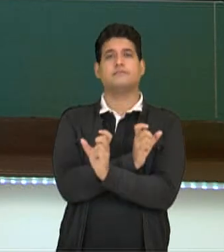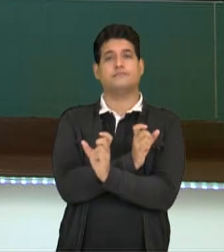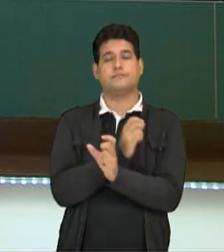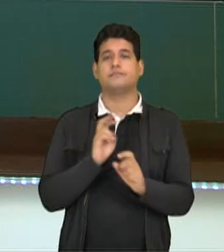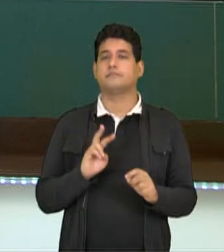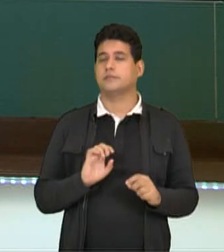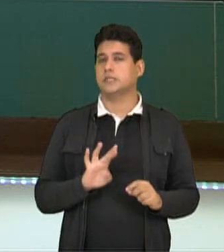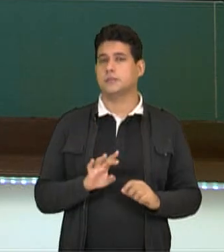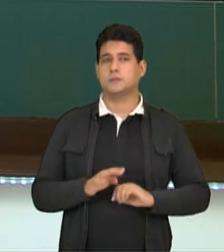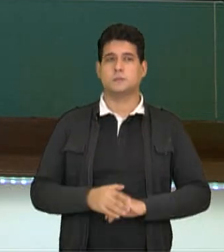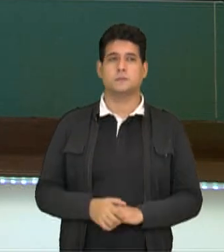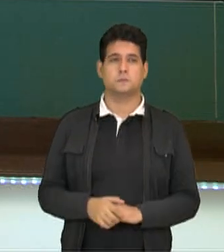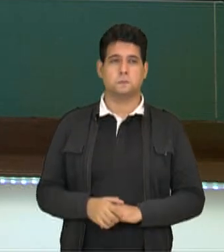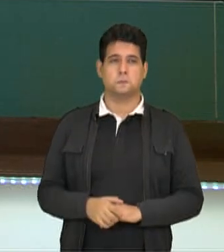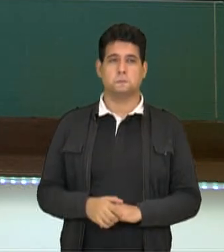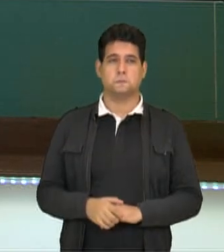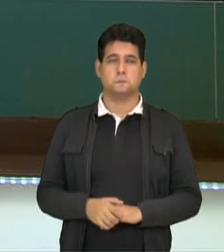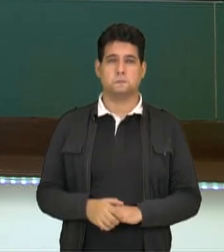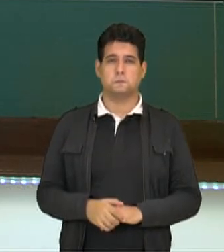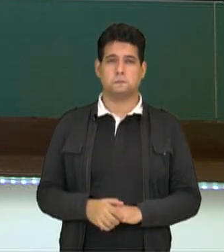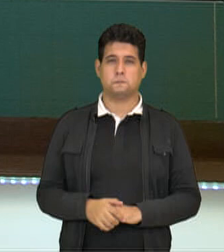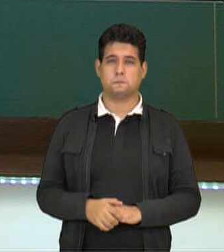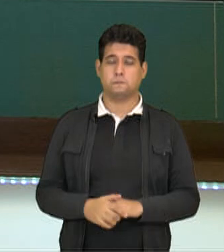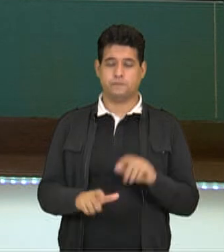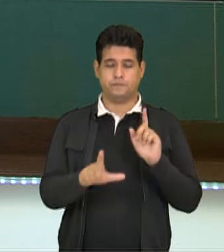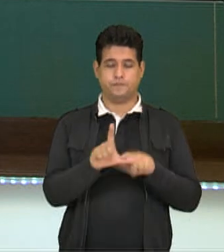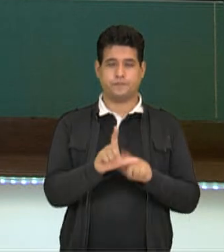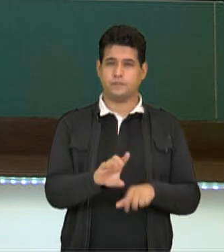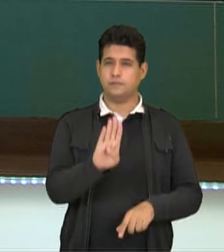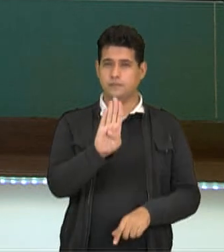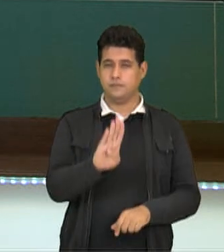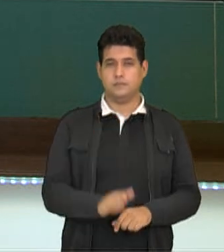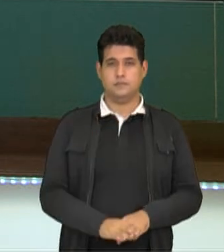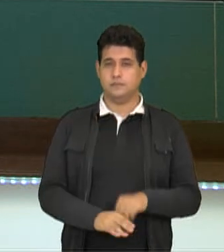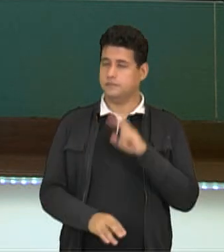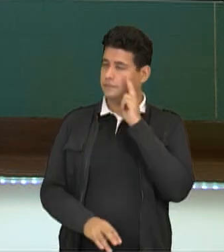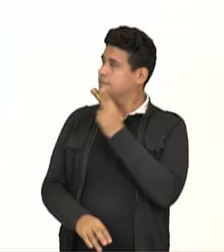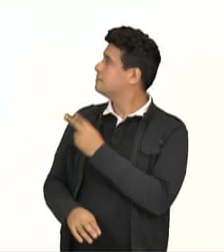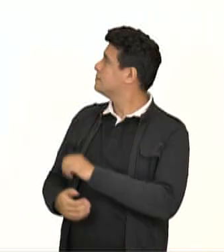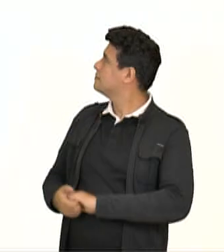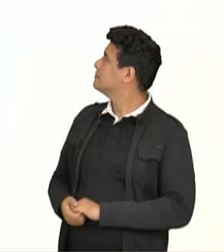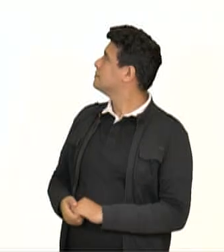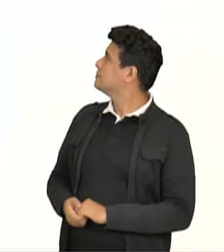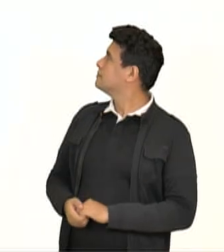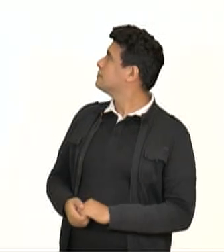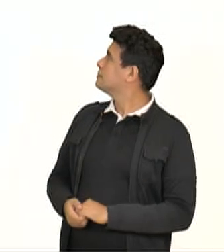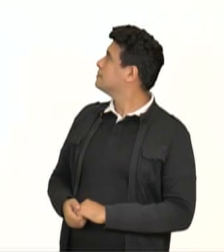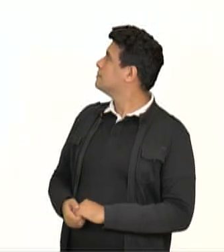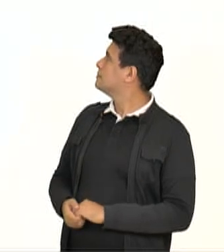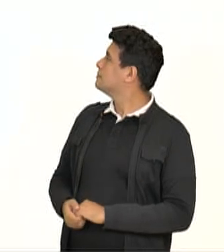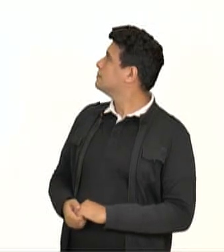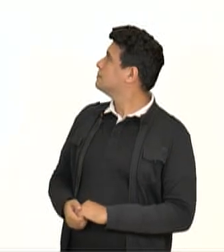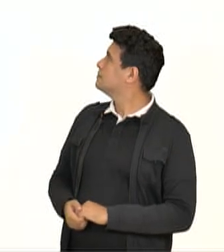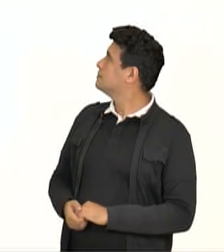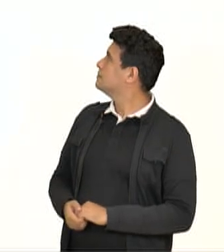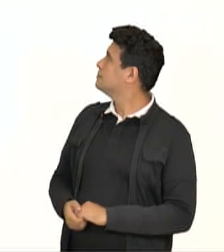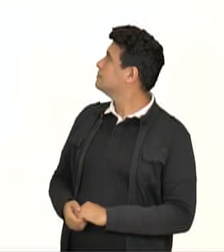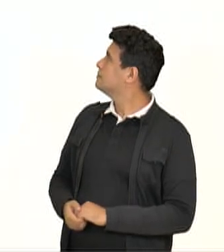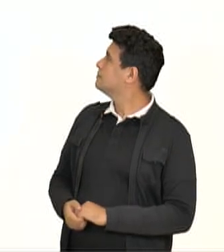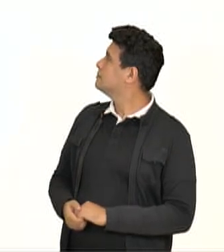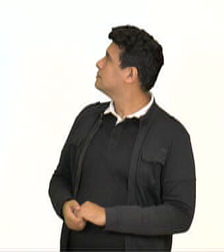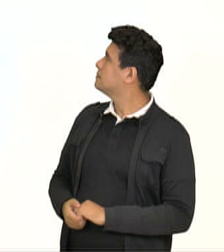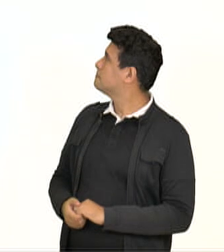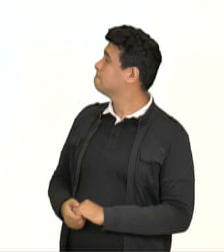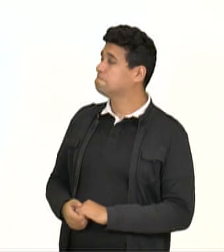duas orações. A letra B, you will get what you have always gotten if you do what you have